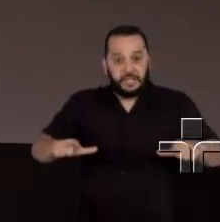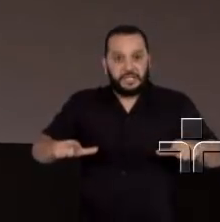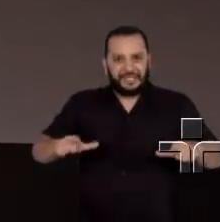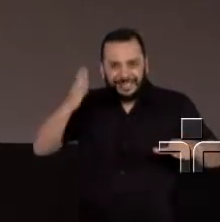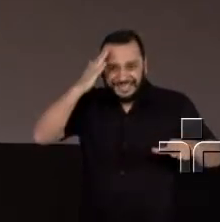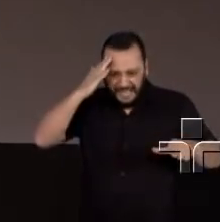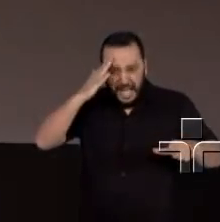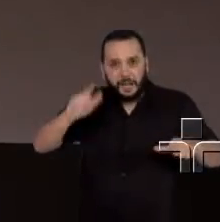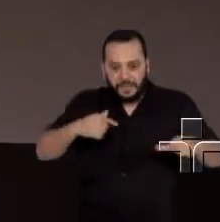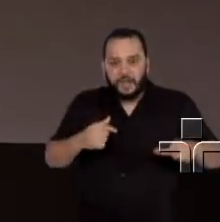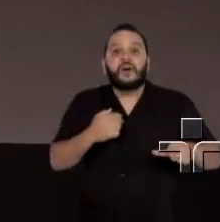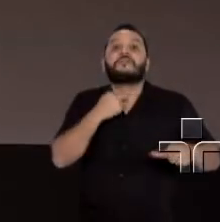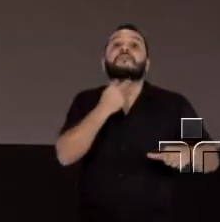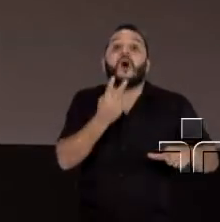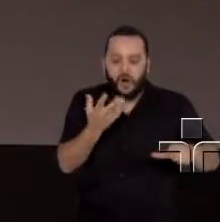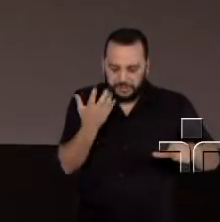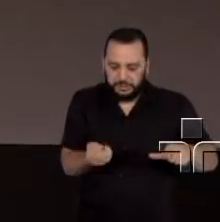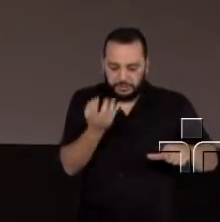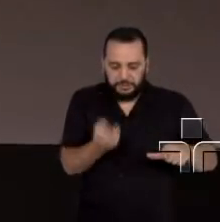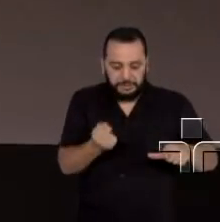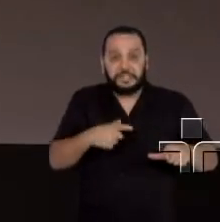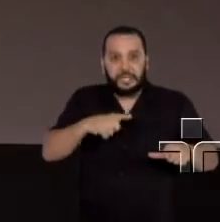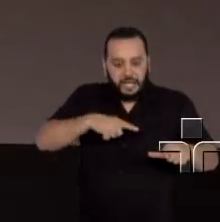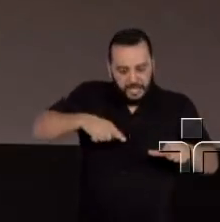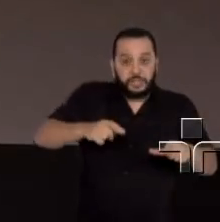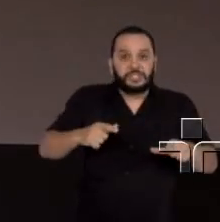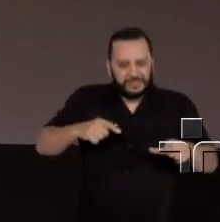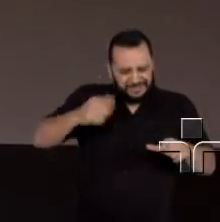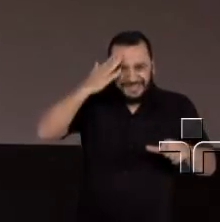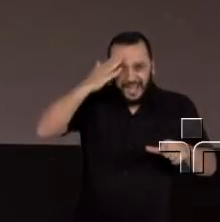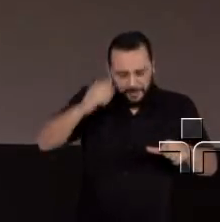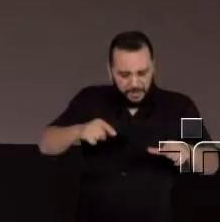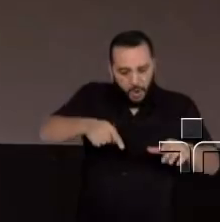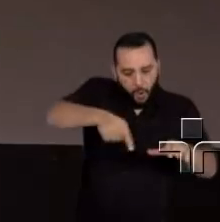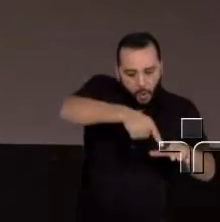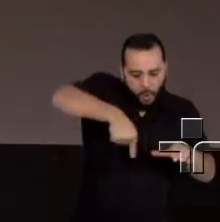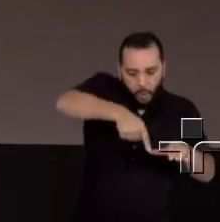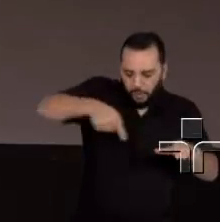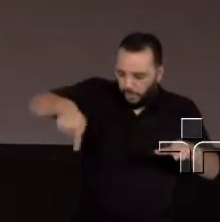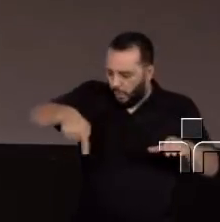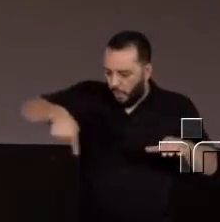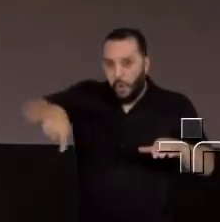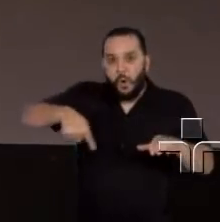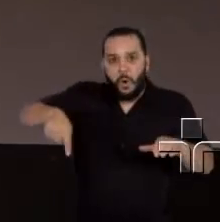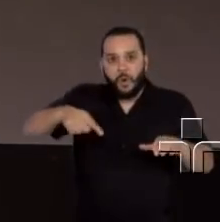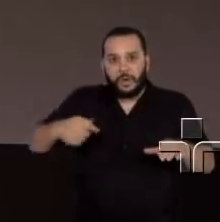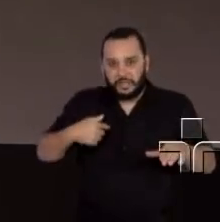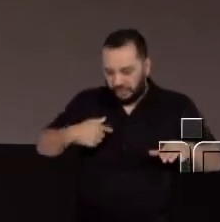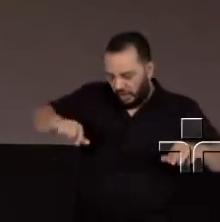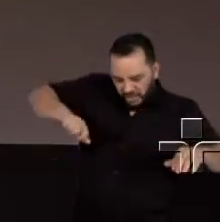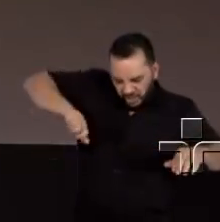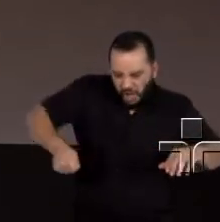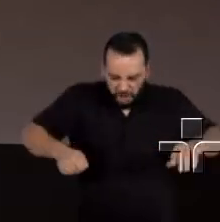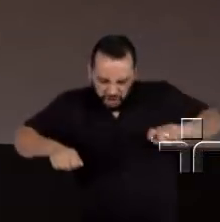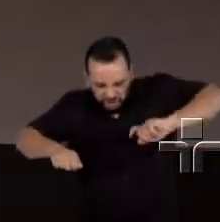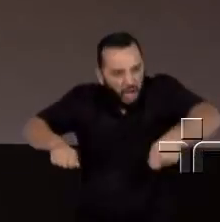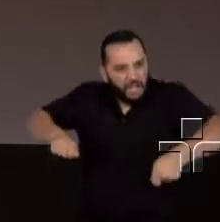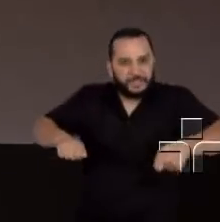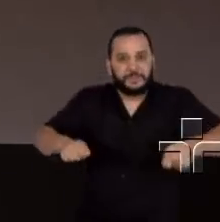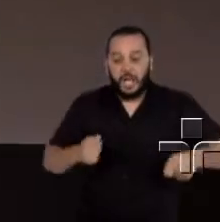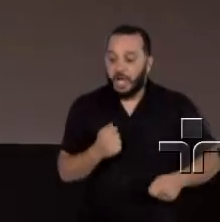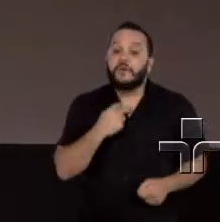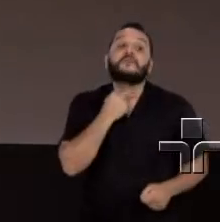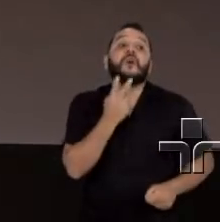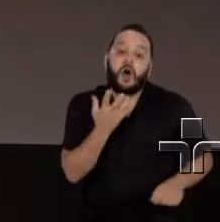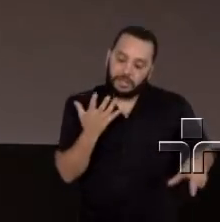rolo, 2 assim, porque a trilha era bem sofisticada, mas tinha que ter 2 gravadores, fazia toque, toque, toque. Vamos